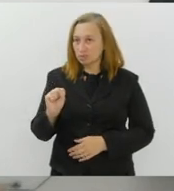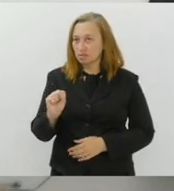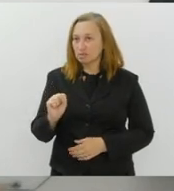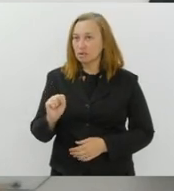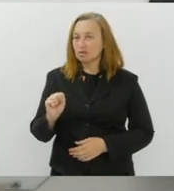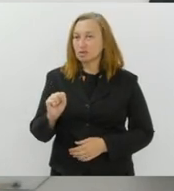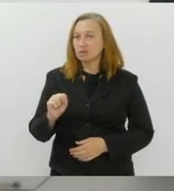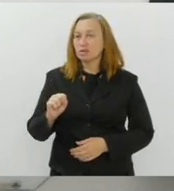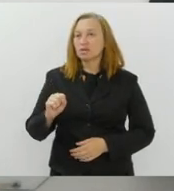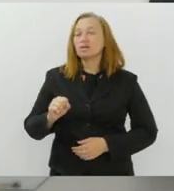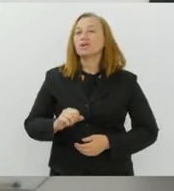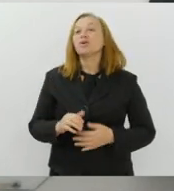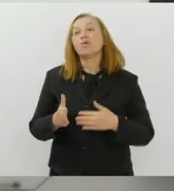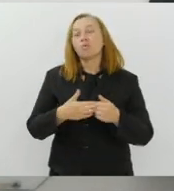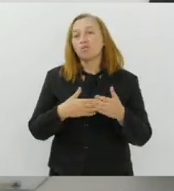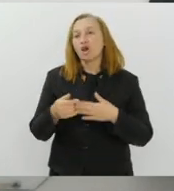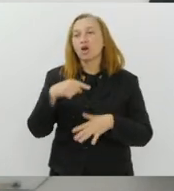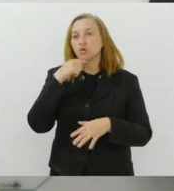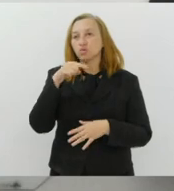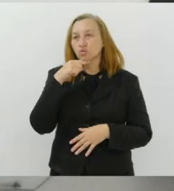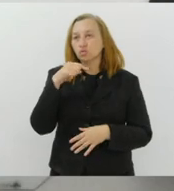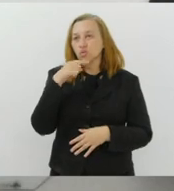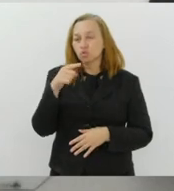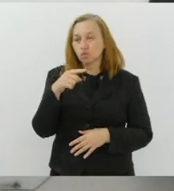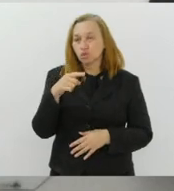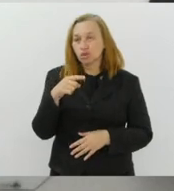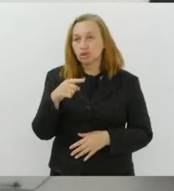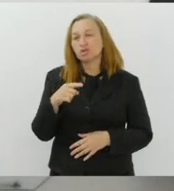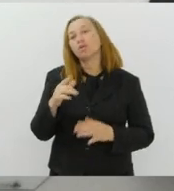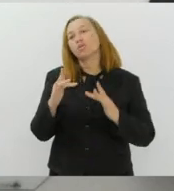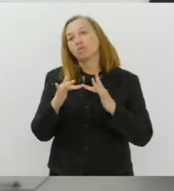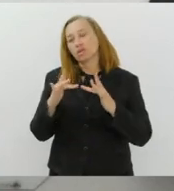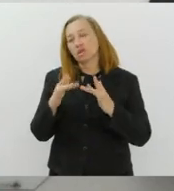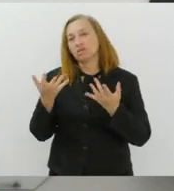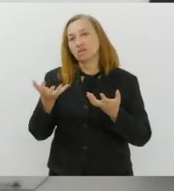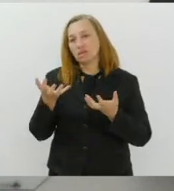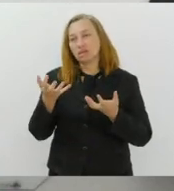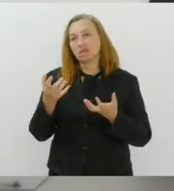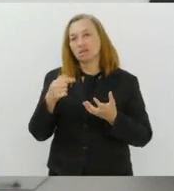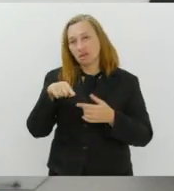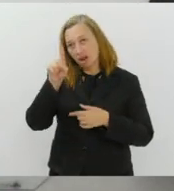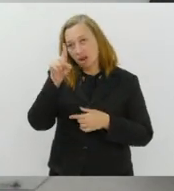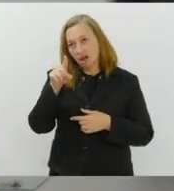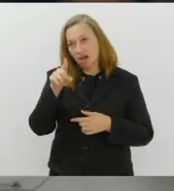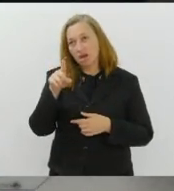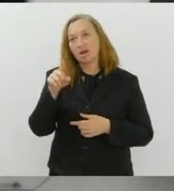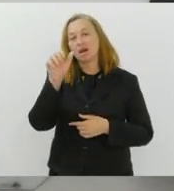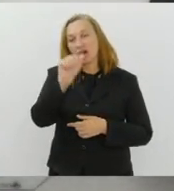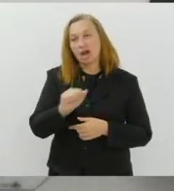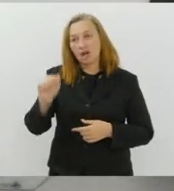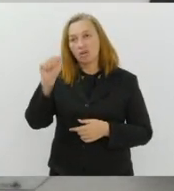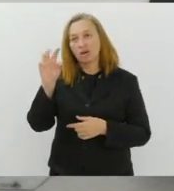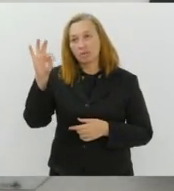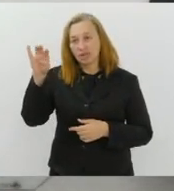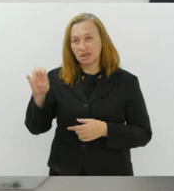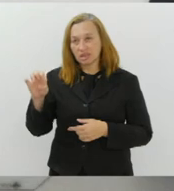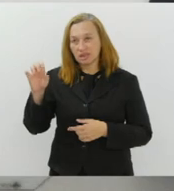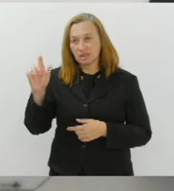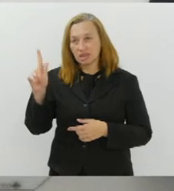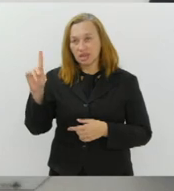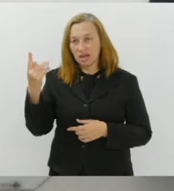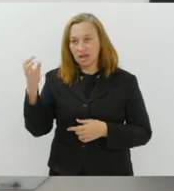@gabinete Gagliasso. Quem tiver qualquer dúvida ou tentar algum contato com a gente, já está lá, @gabinete Gagliasso. Muito obrigado.